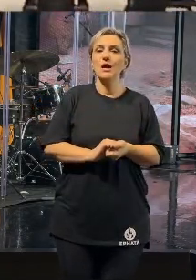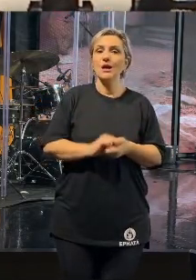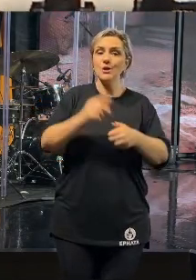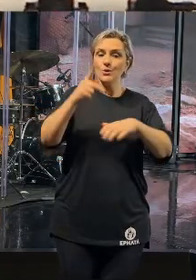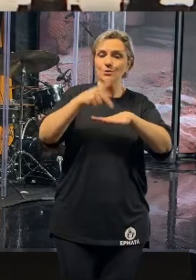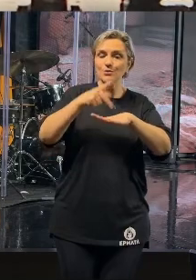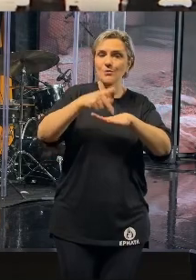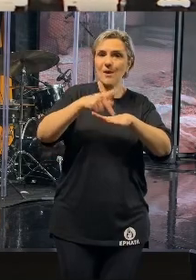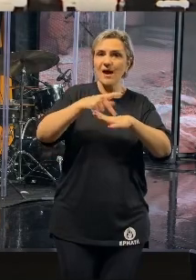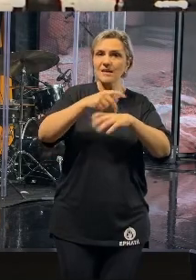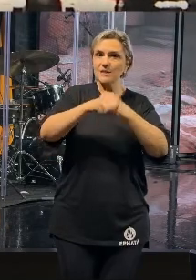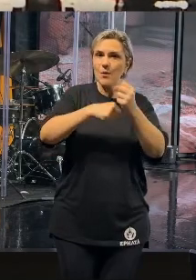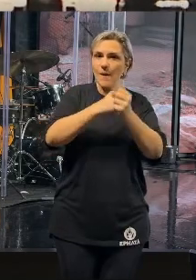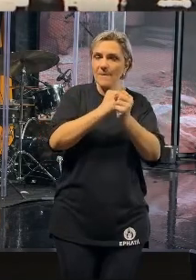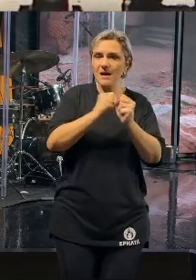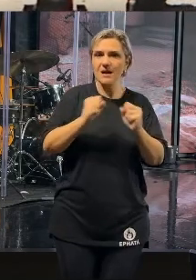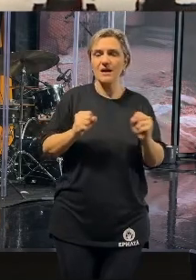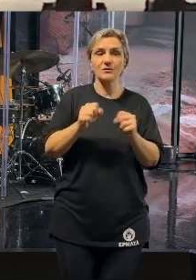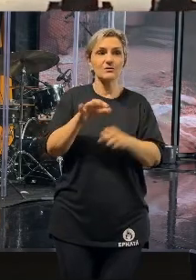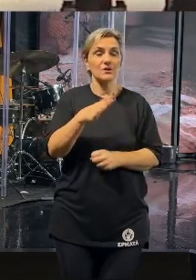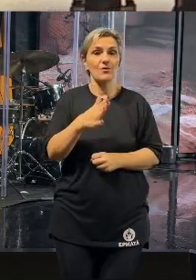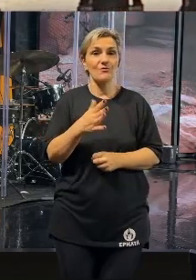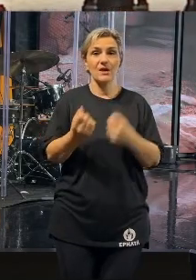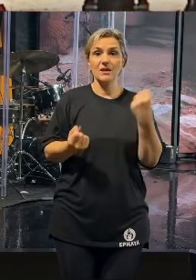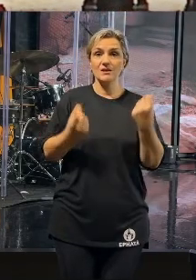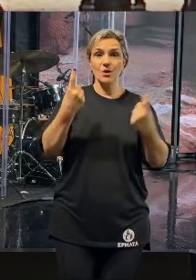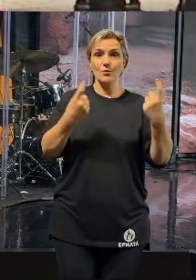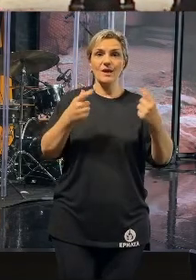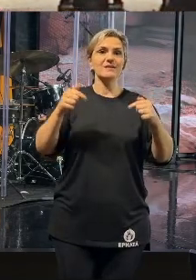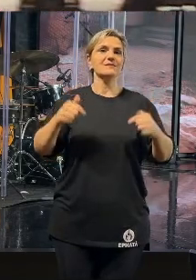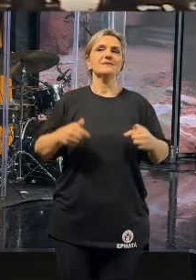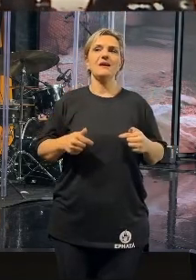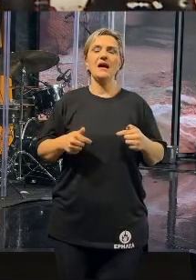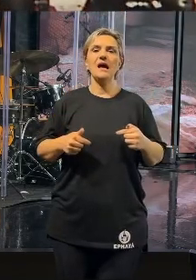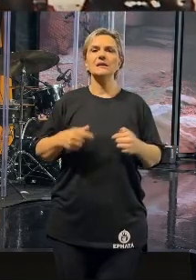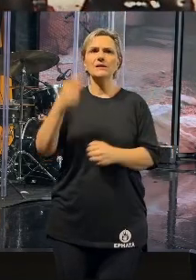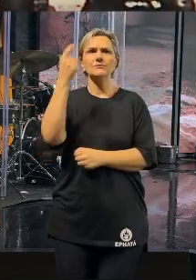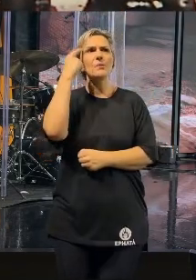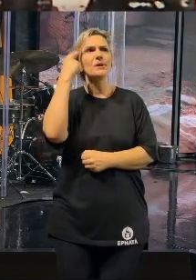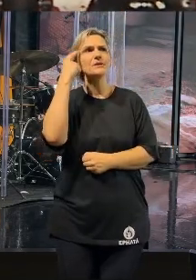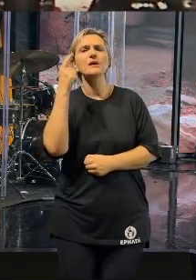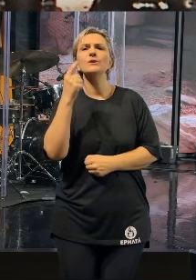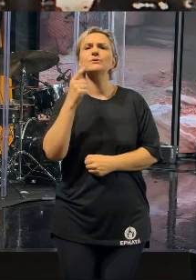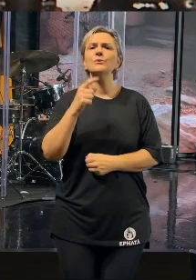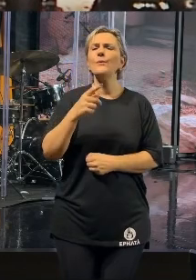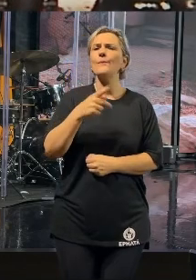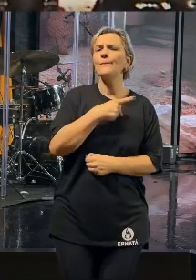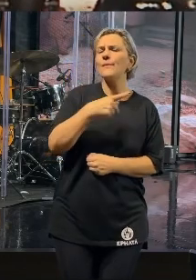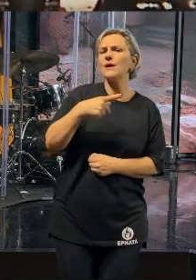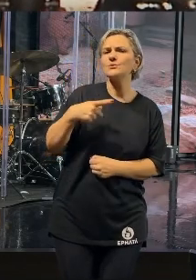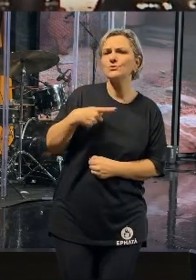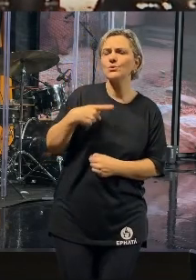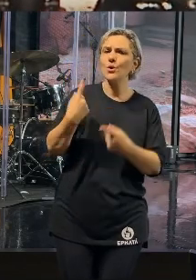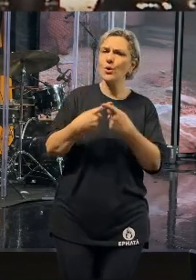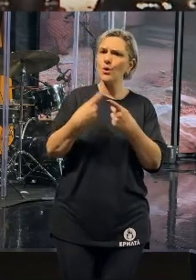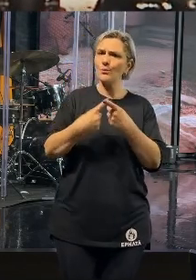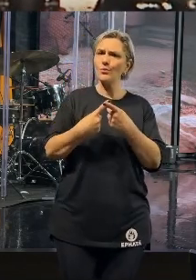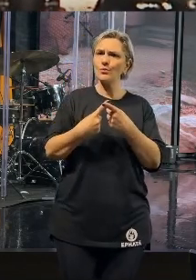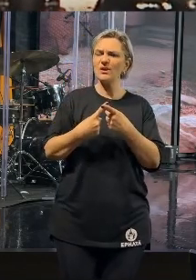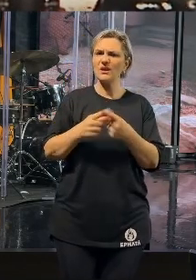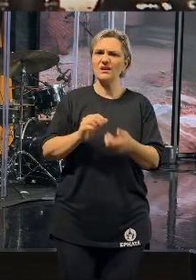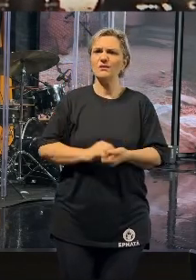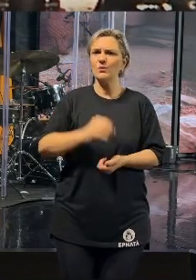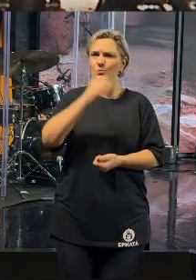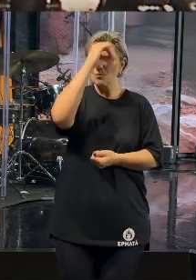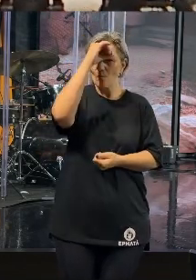são amarrados. Talvez alguém que esteja nessa noite nesse lugar deva estar pensando: pastor, por que tanta